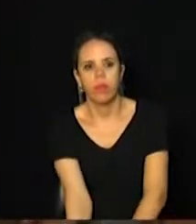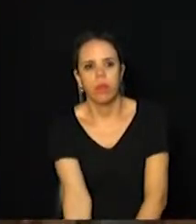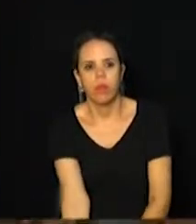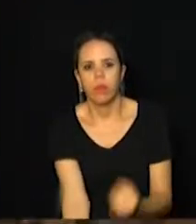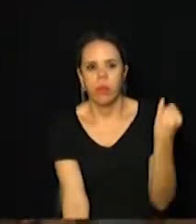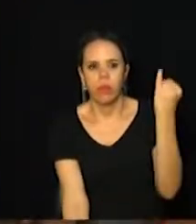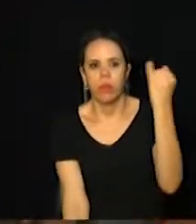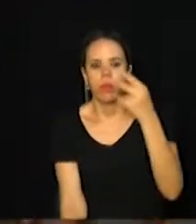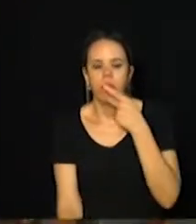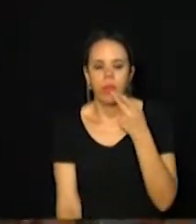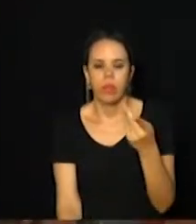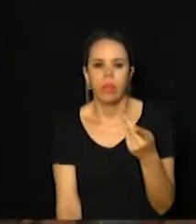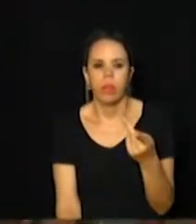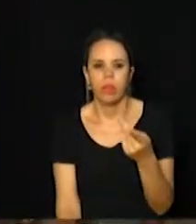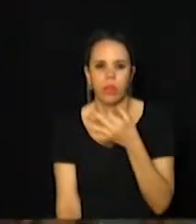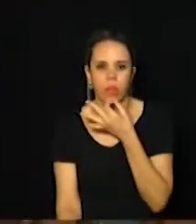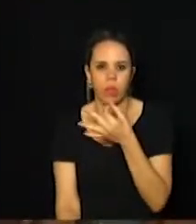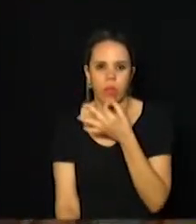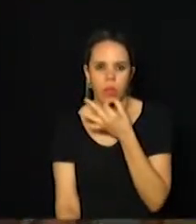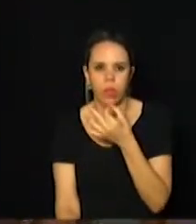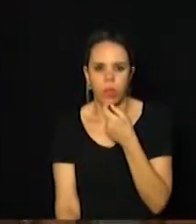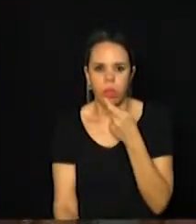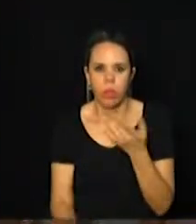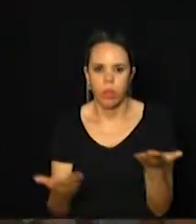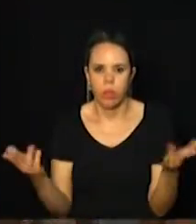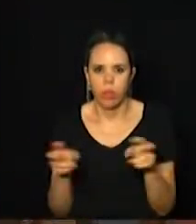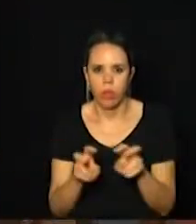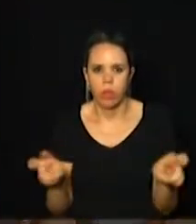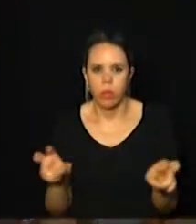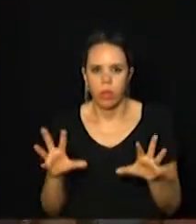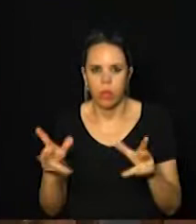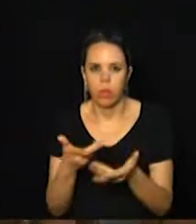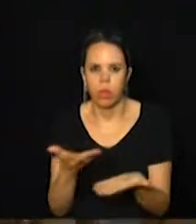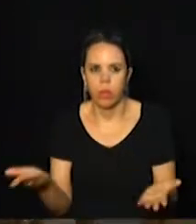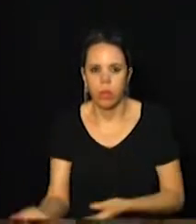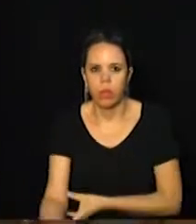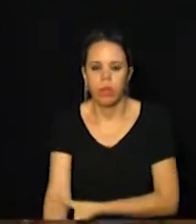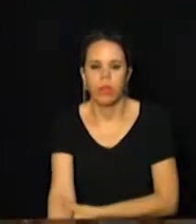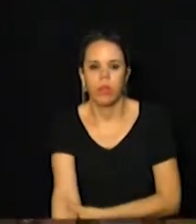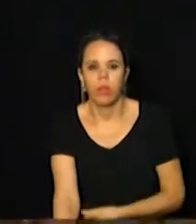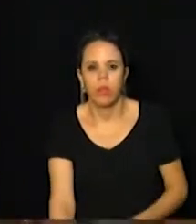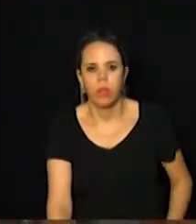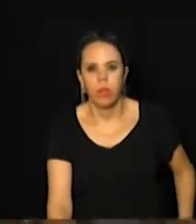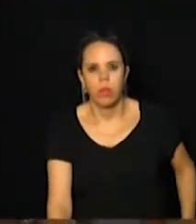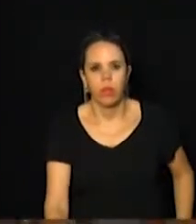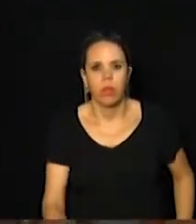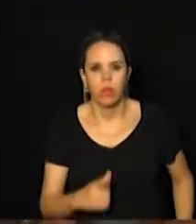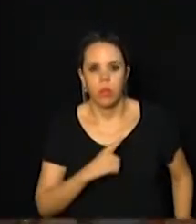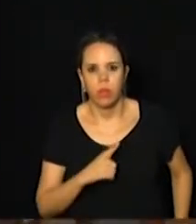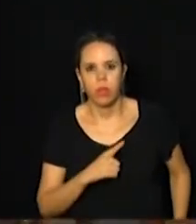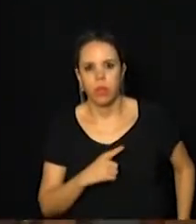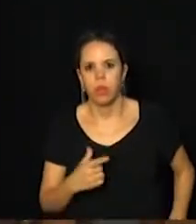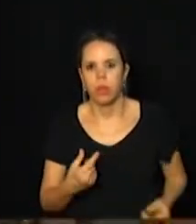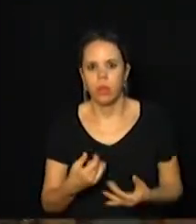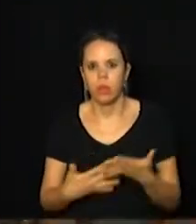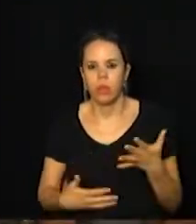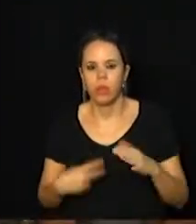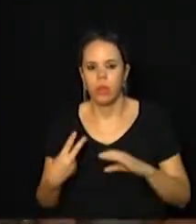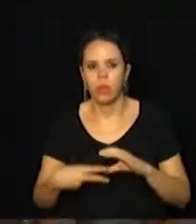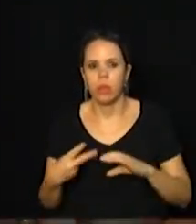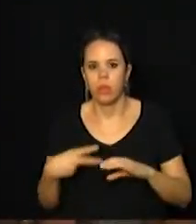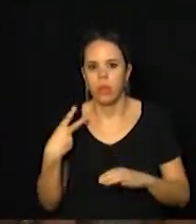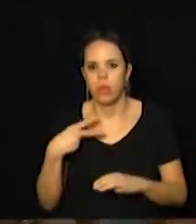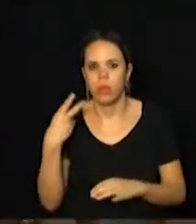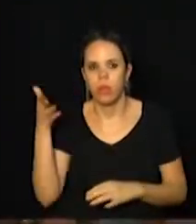muito importante eu toda todas as falas Paulo e Hermínio nós temos aí várias câmaras de